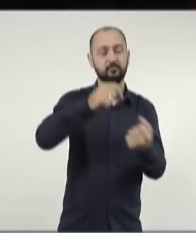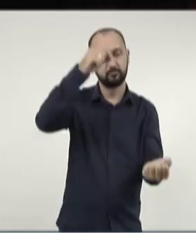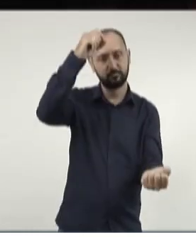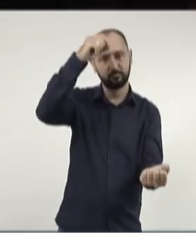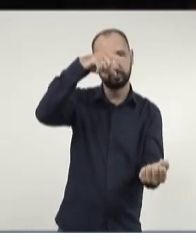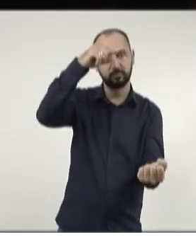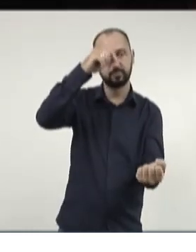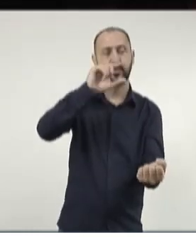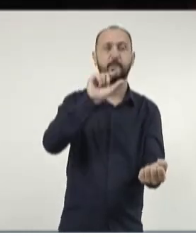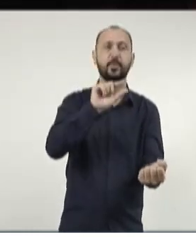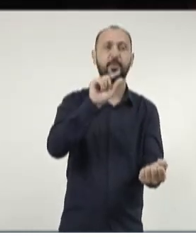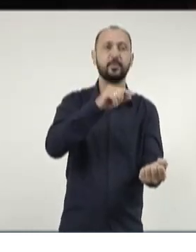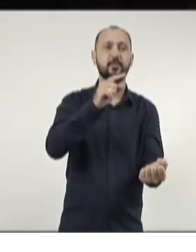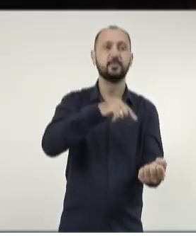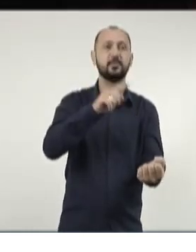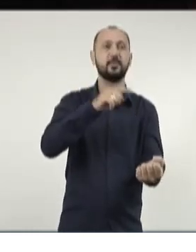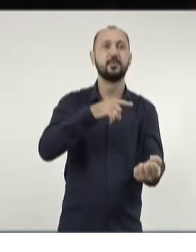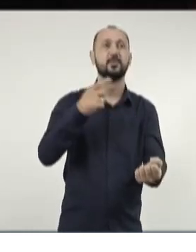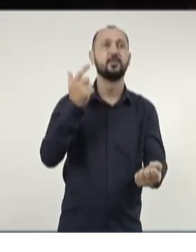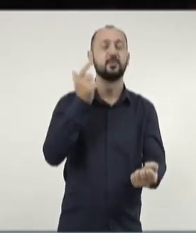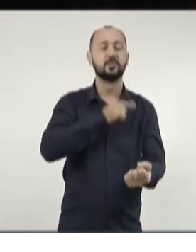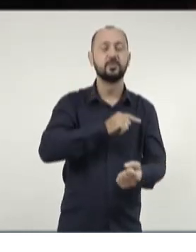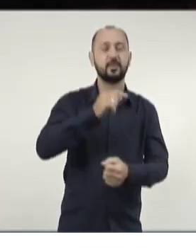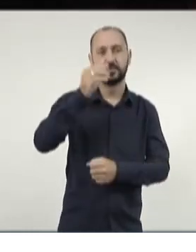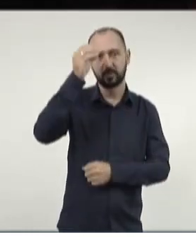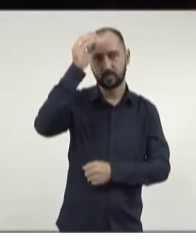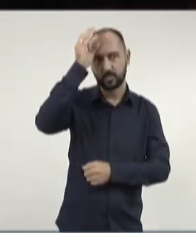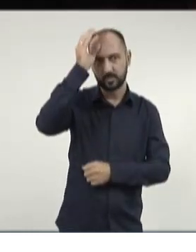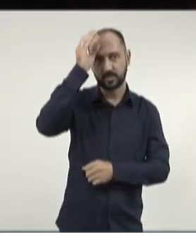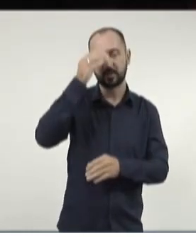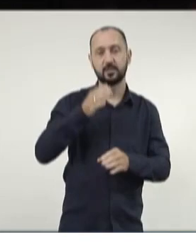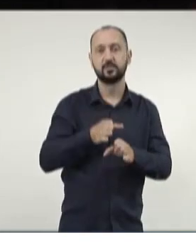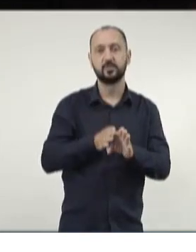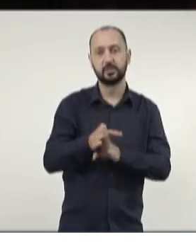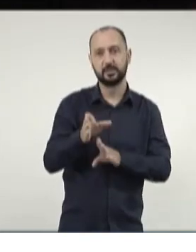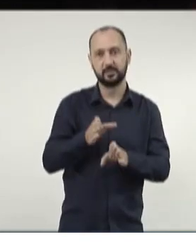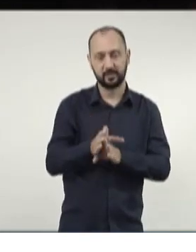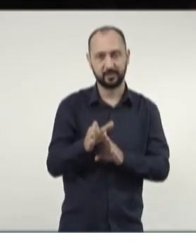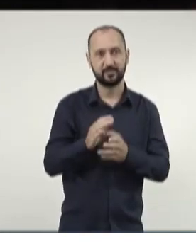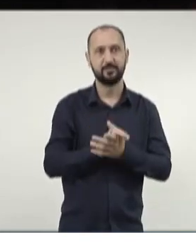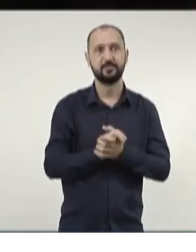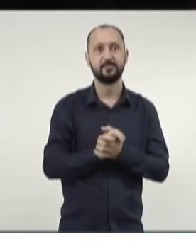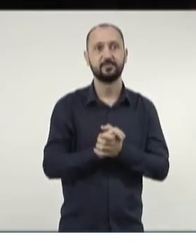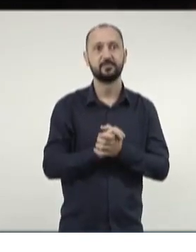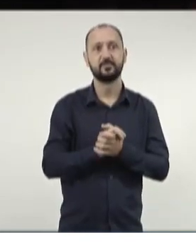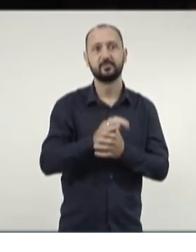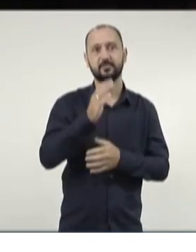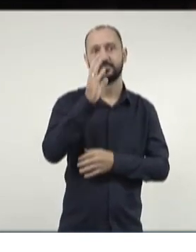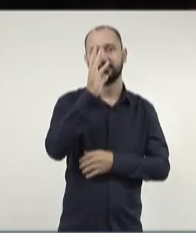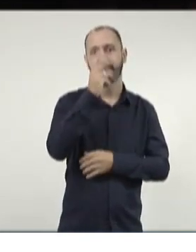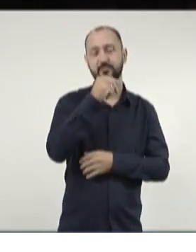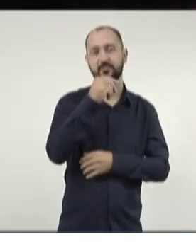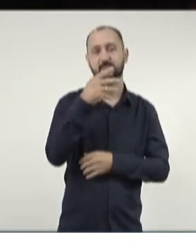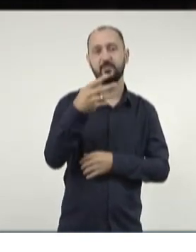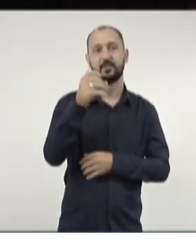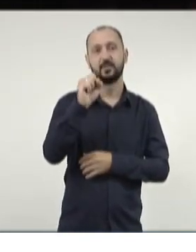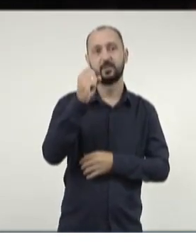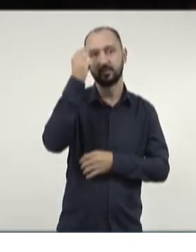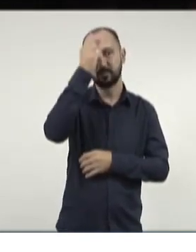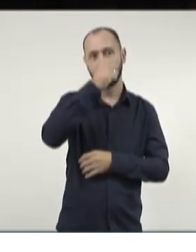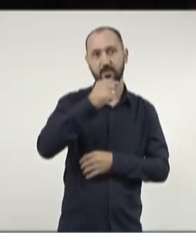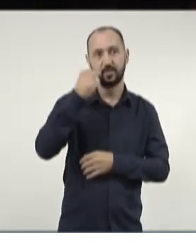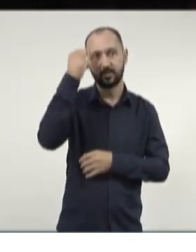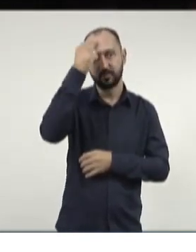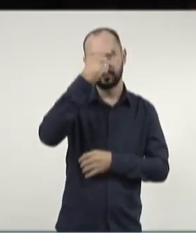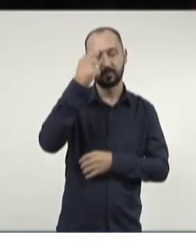vasoativa, dose baixa, enquanto ela estivesse consciente, orientada. E demorou umas 48 horas para